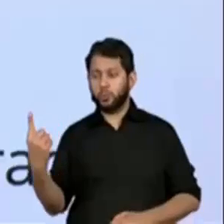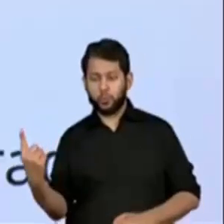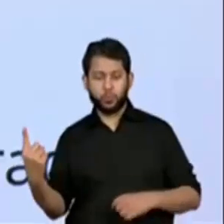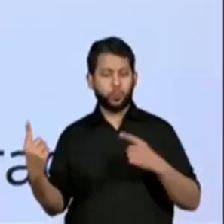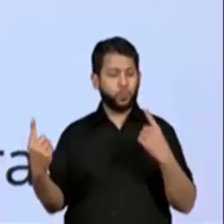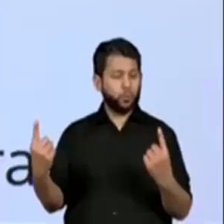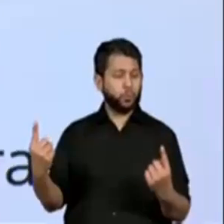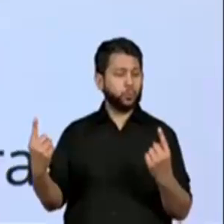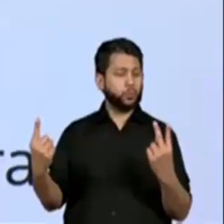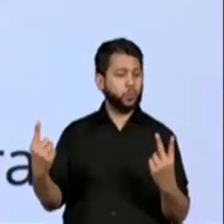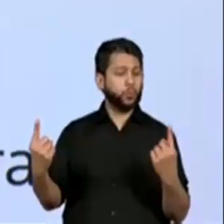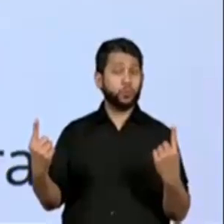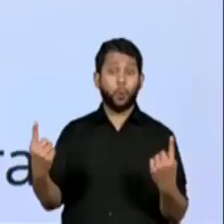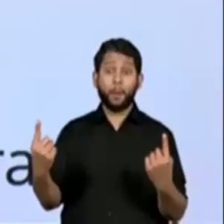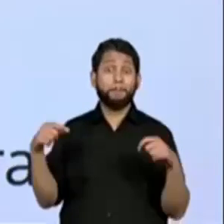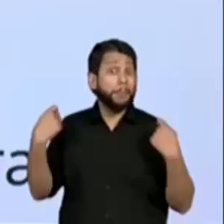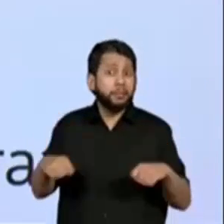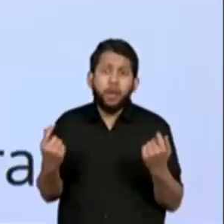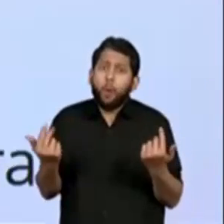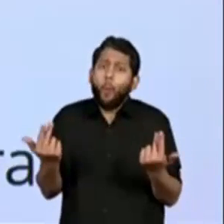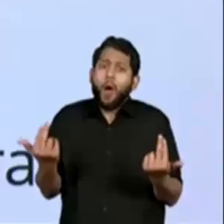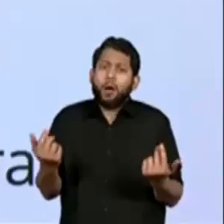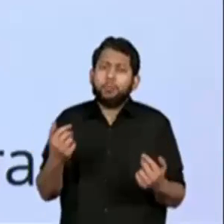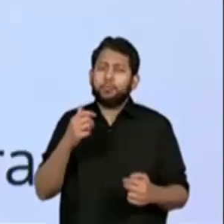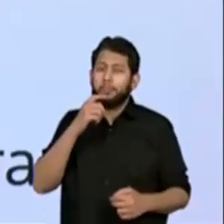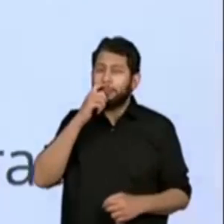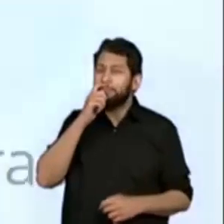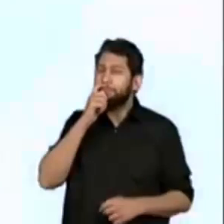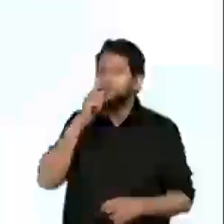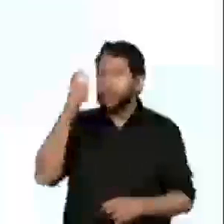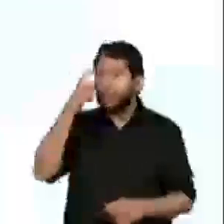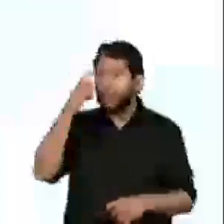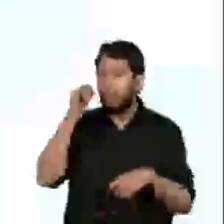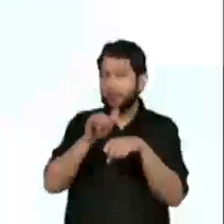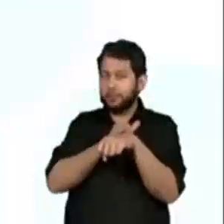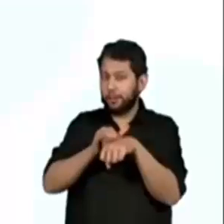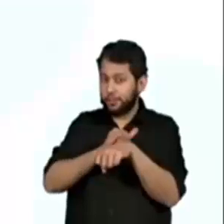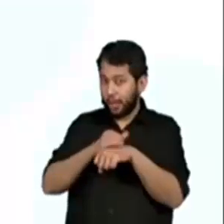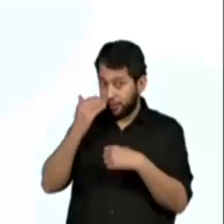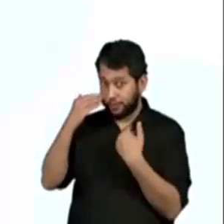disso que eu estou falando. Então, dá uma olhada como é que eu fiz isso. Olha aqui.